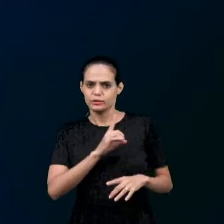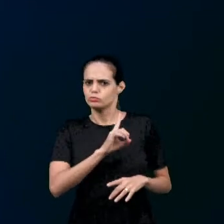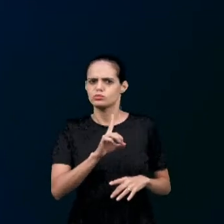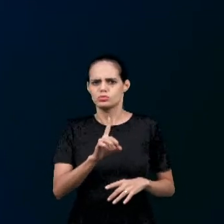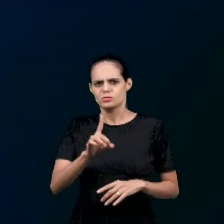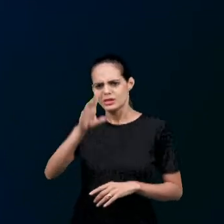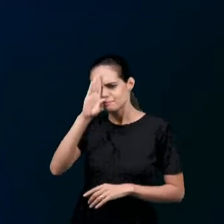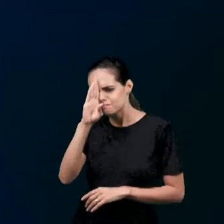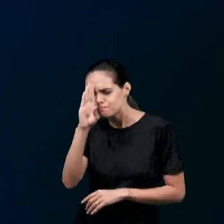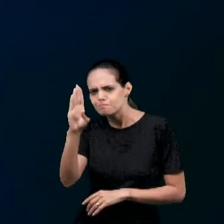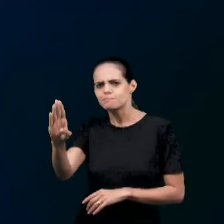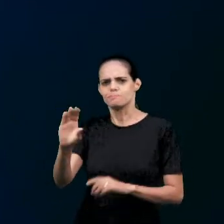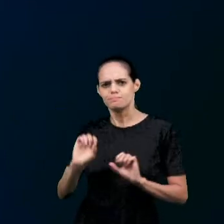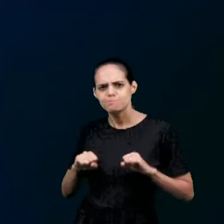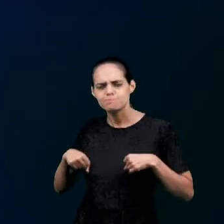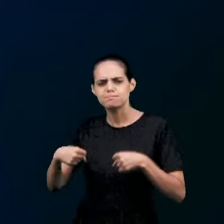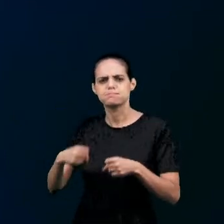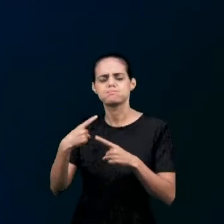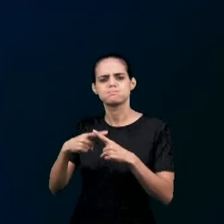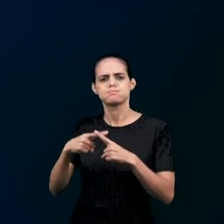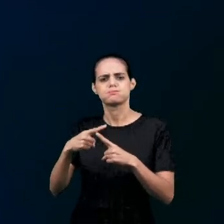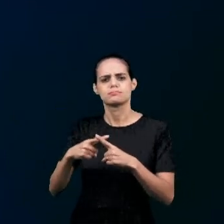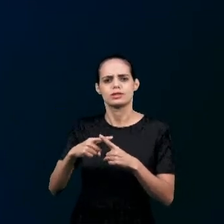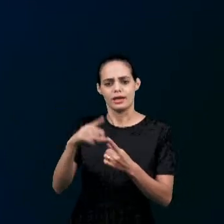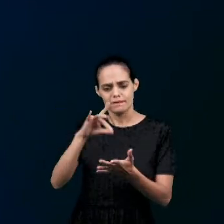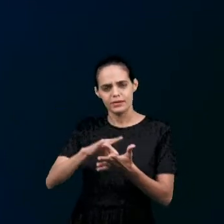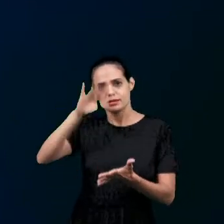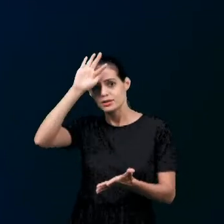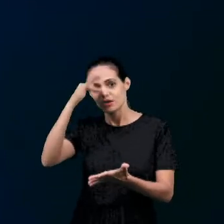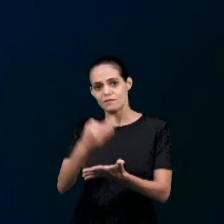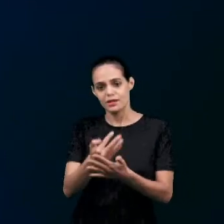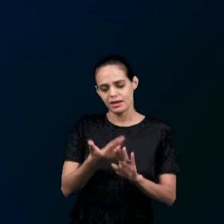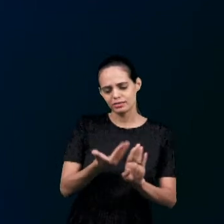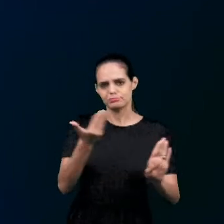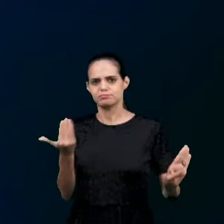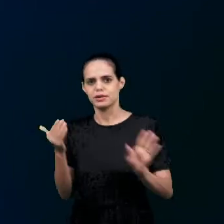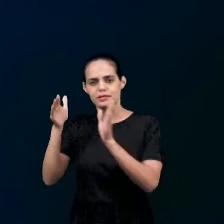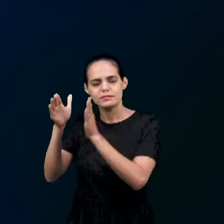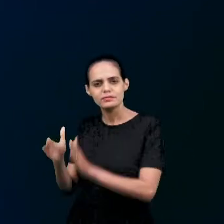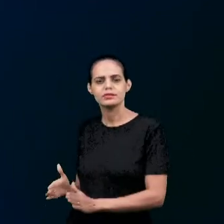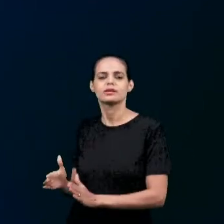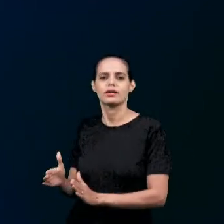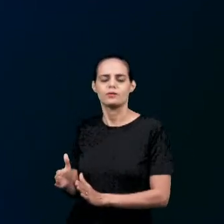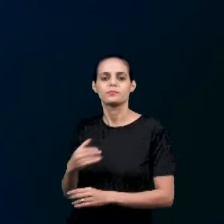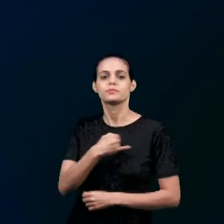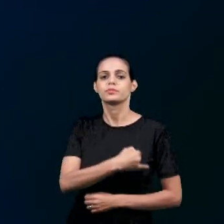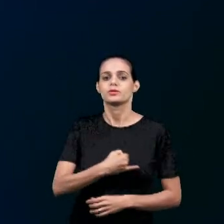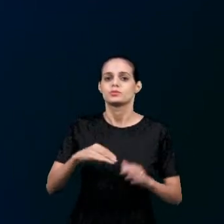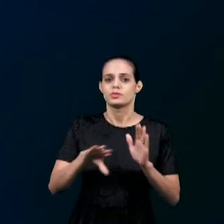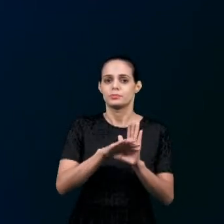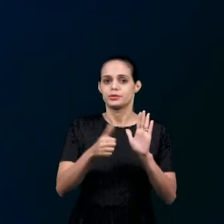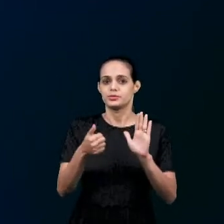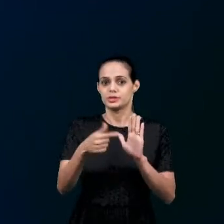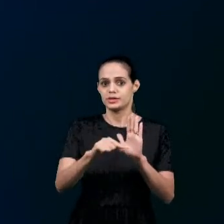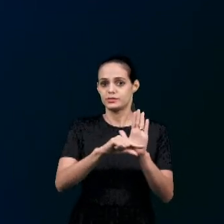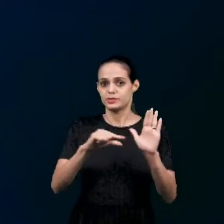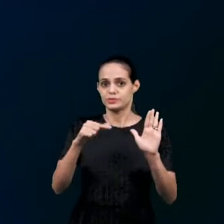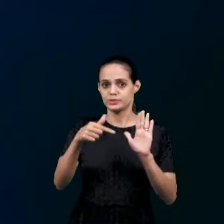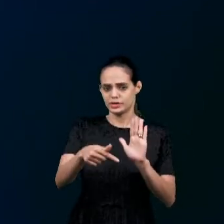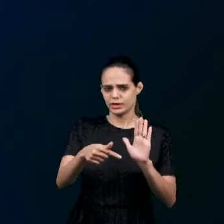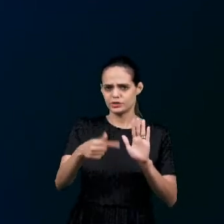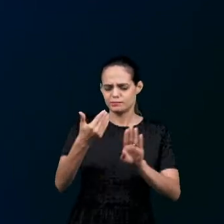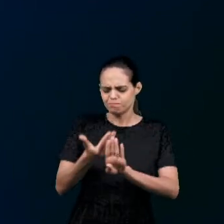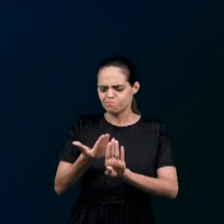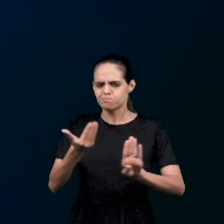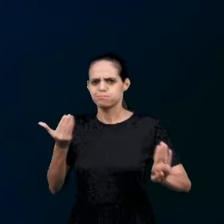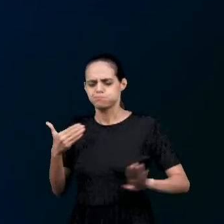é santificada, conforme foi o pedido do Senhor Jesus ao Pai, relatado aqui em João 17, verso 7. Santifica-os na